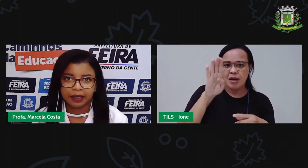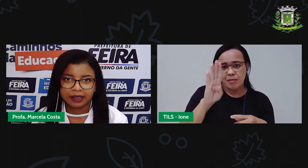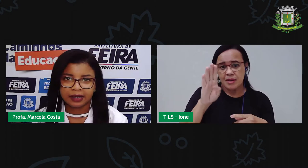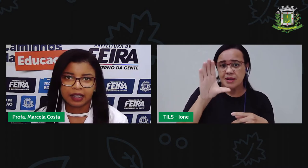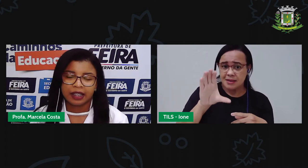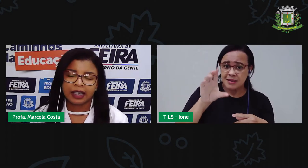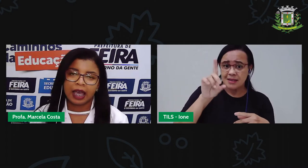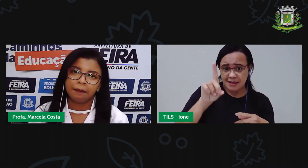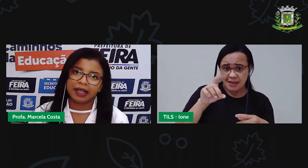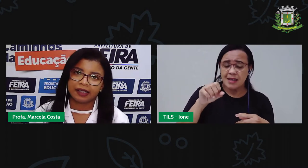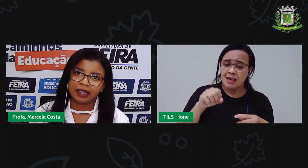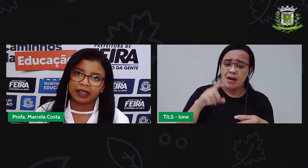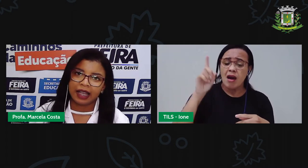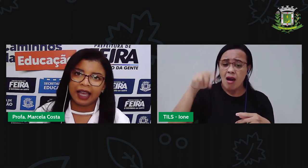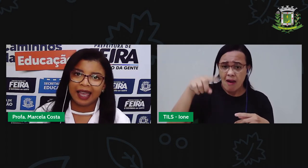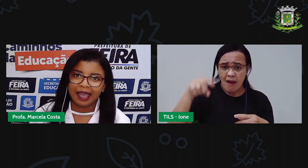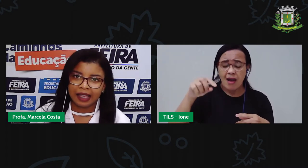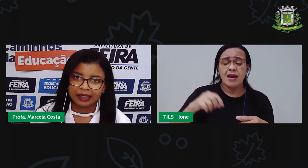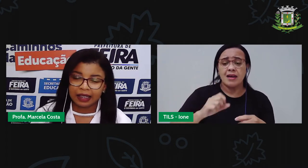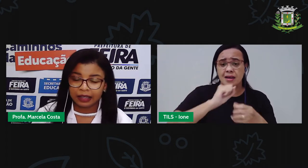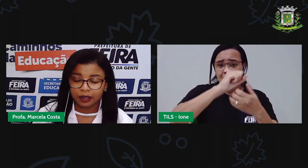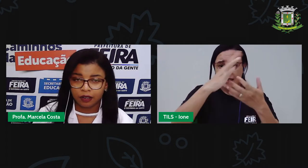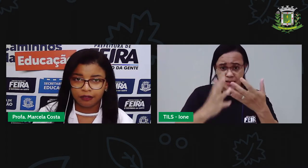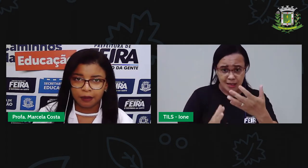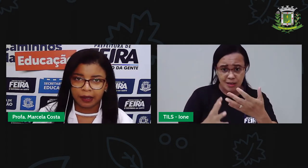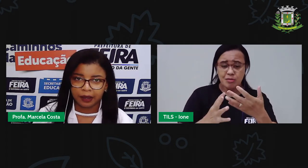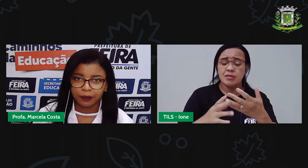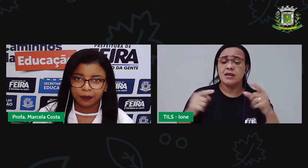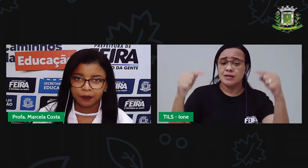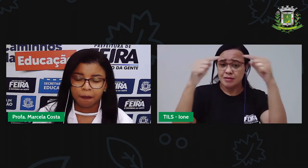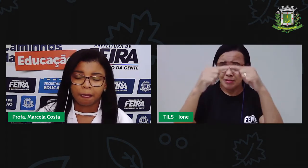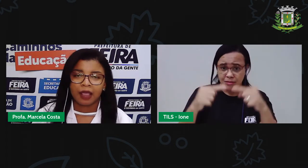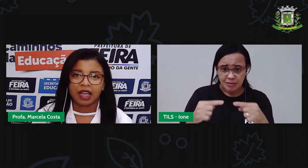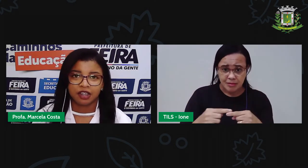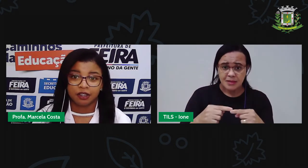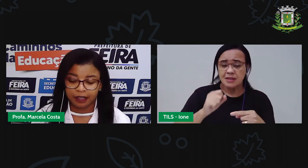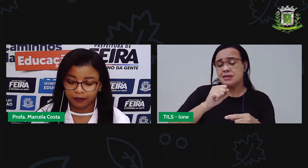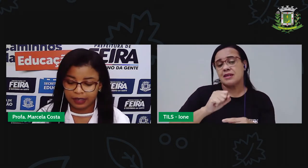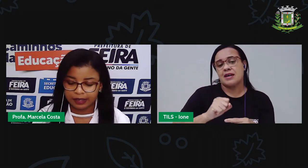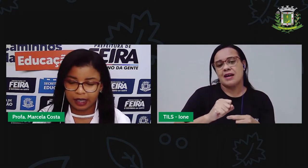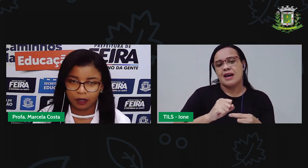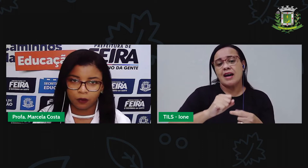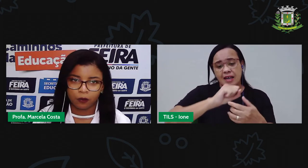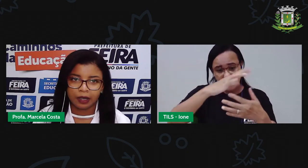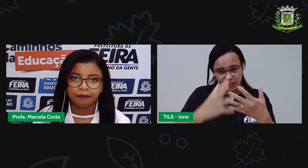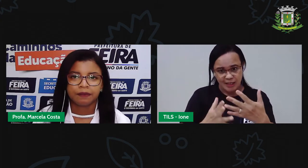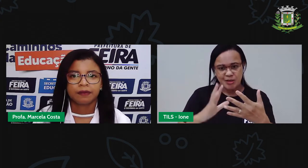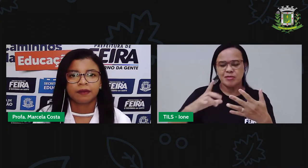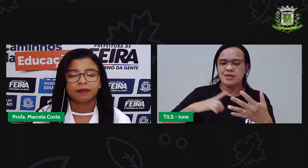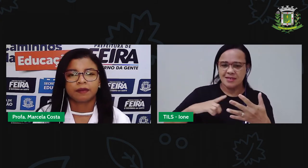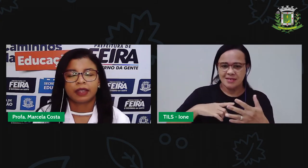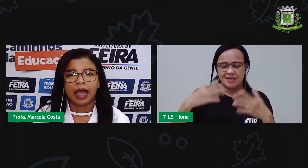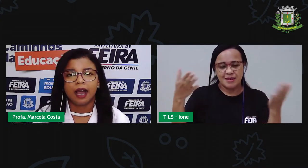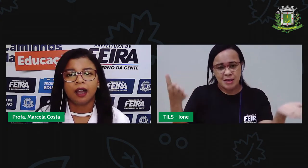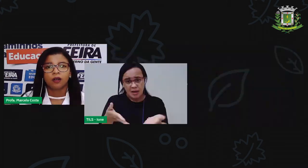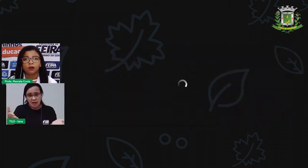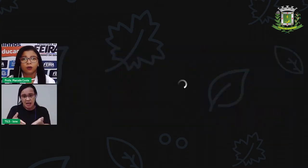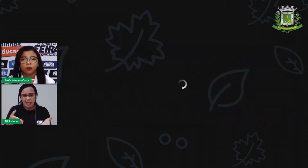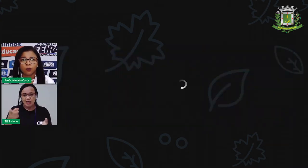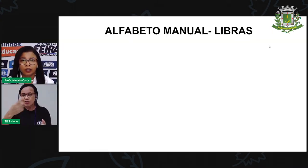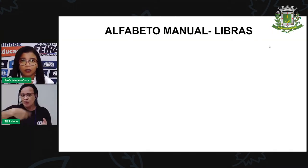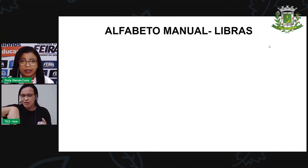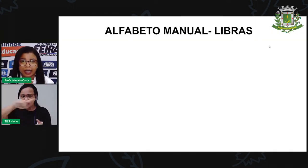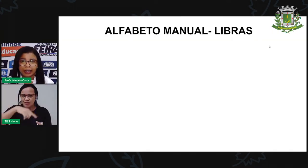em Libras que representa essa letra do alfabeto. A gente vai conhecer agora, tá?